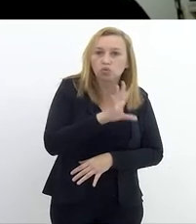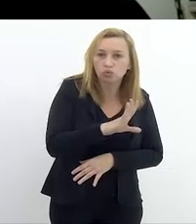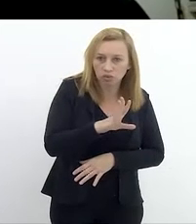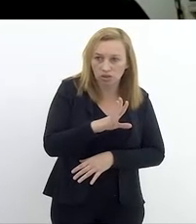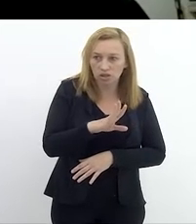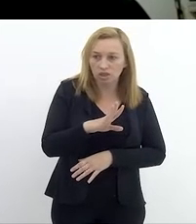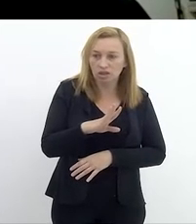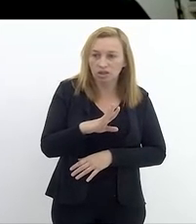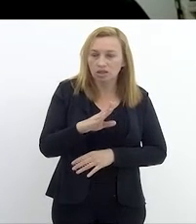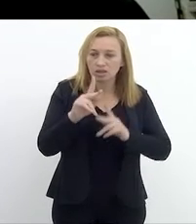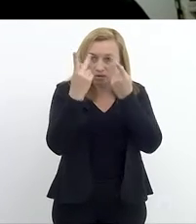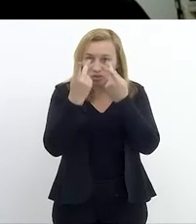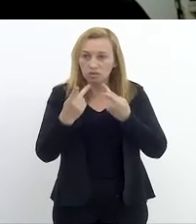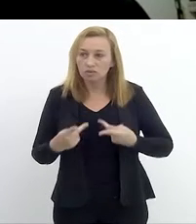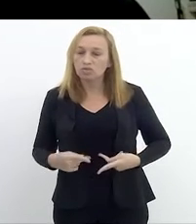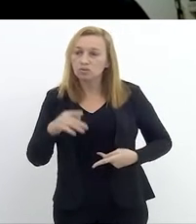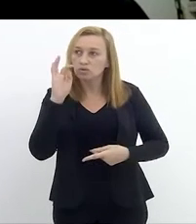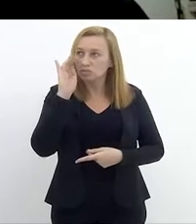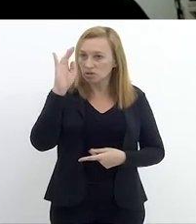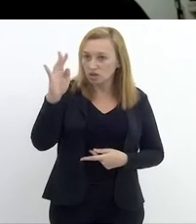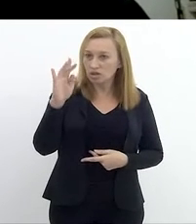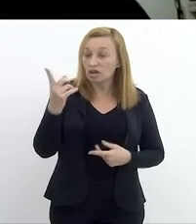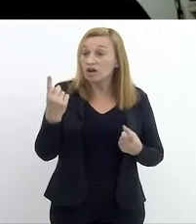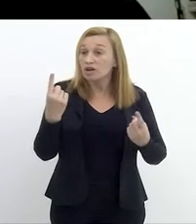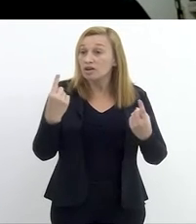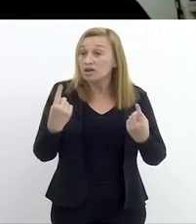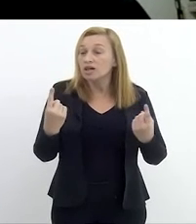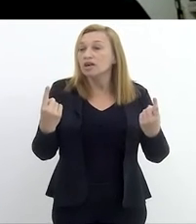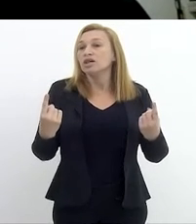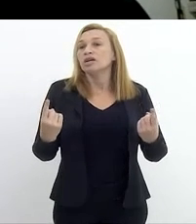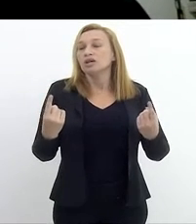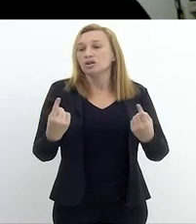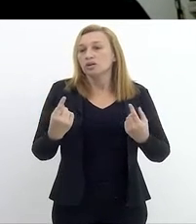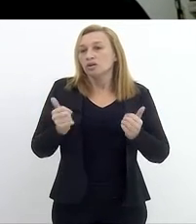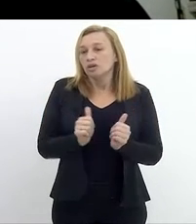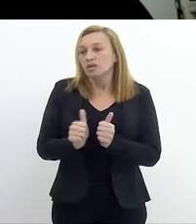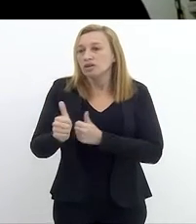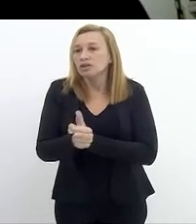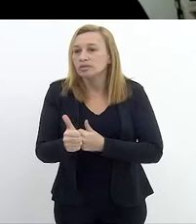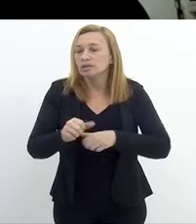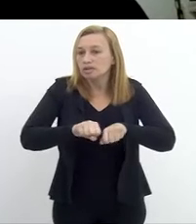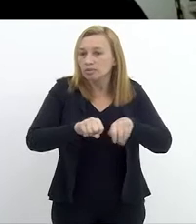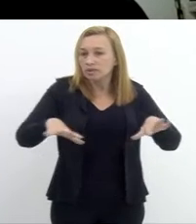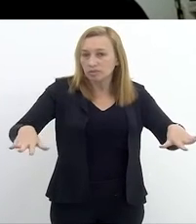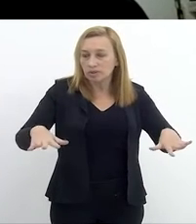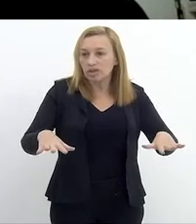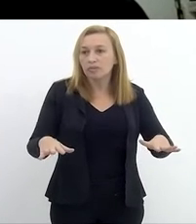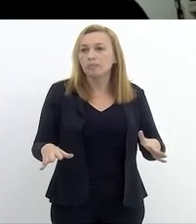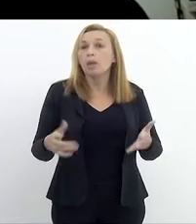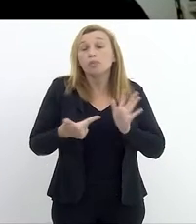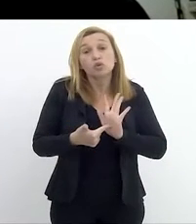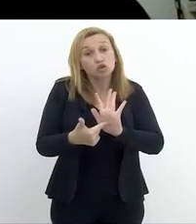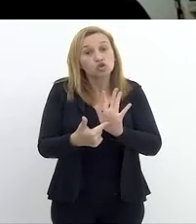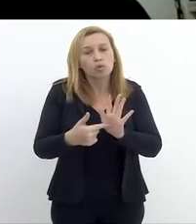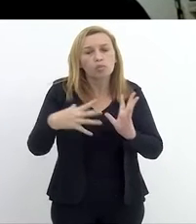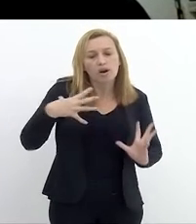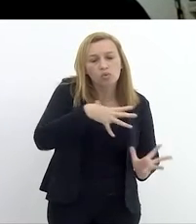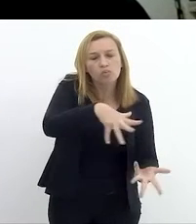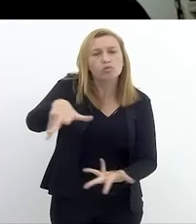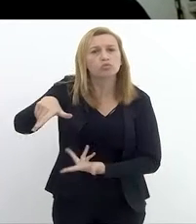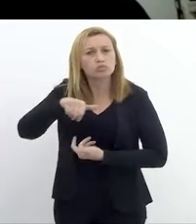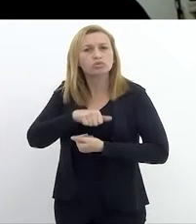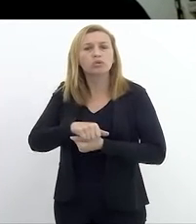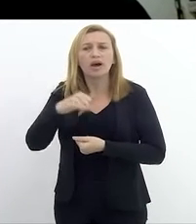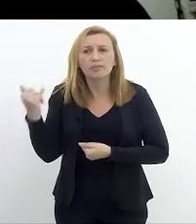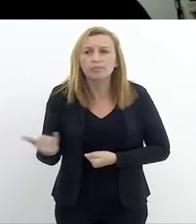Atualmente estão sendo lançados novos editais, e eu acho que essa experiência única, inimaginável da humanidade, o